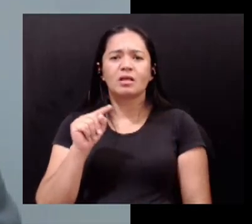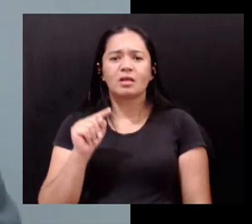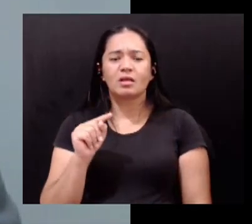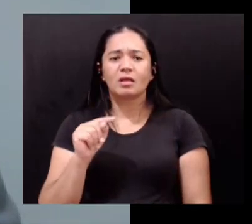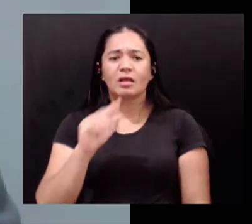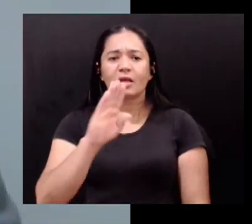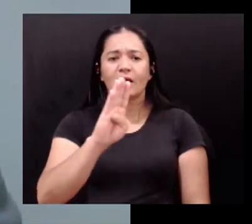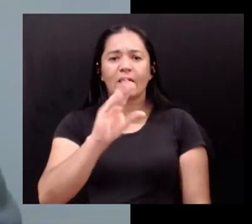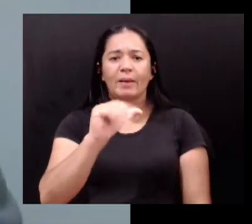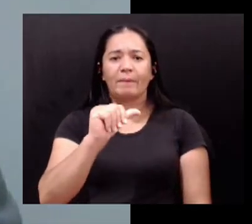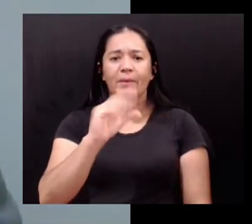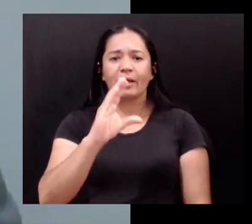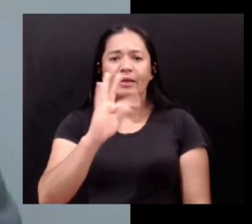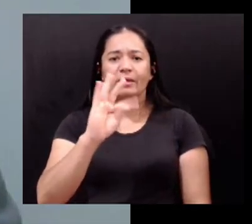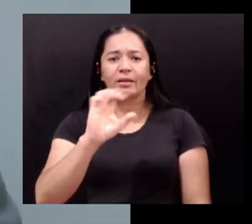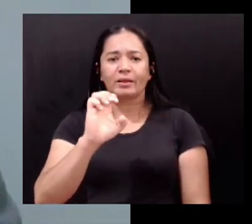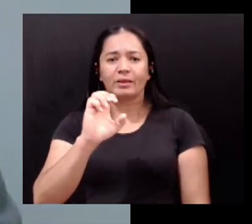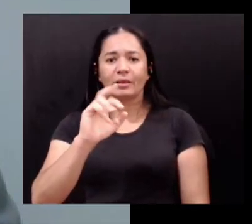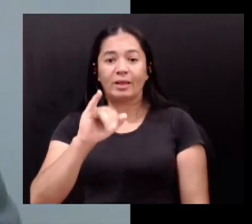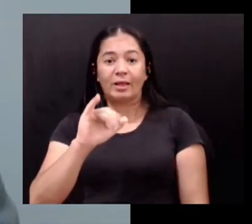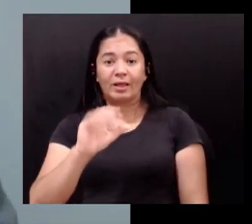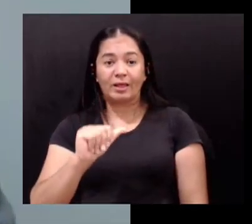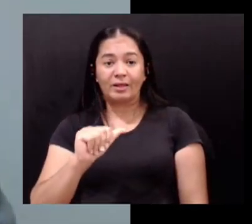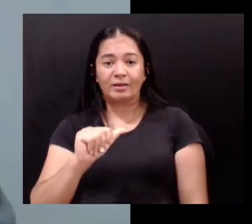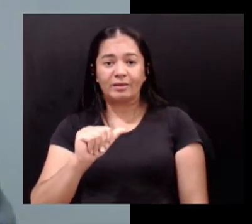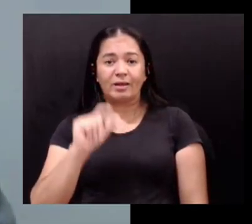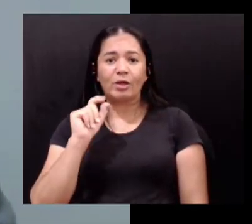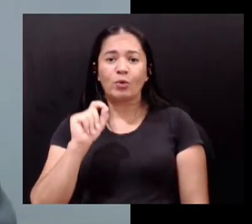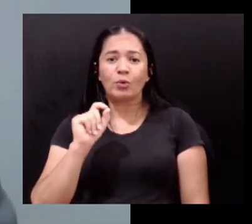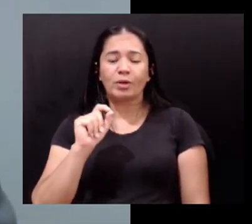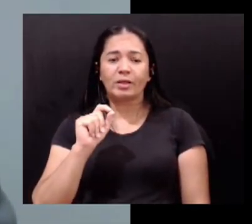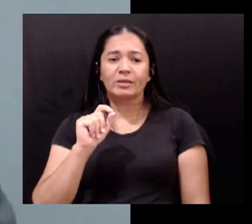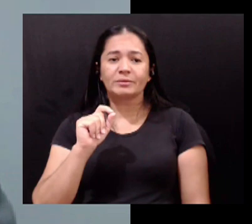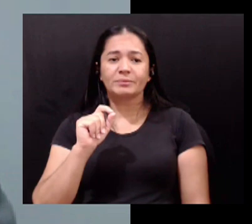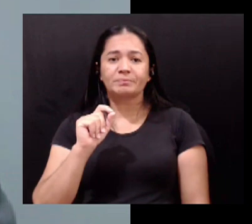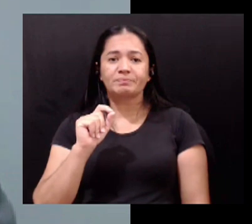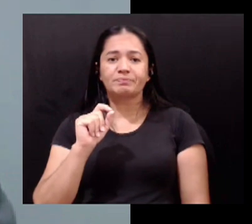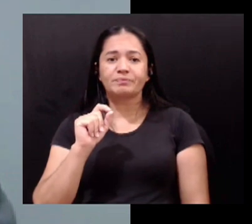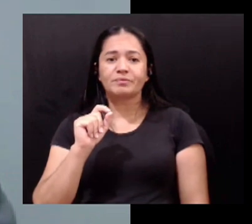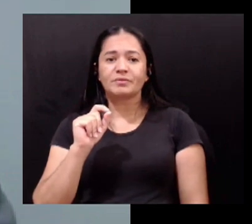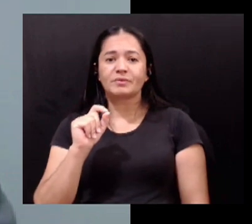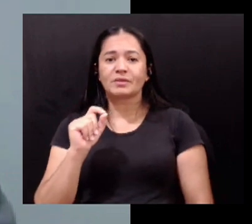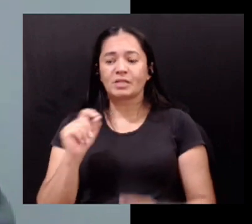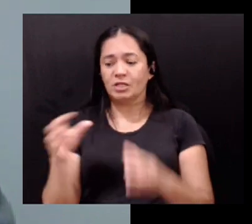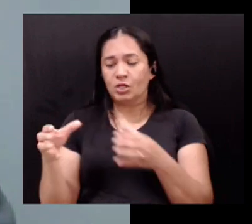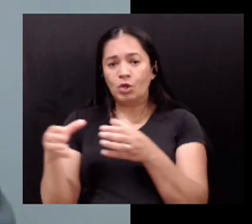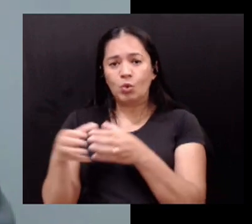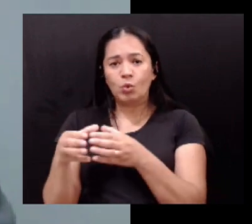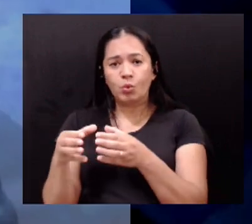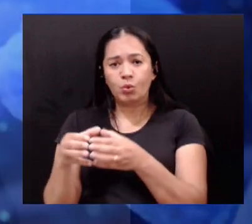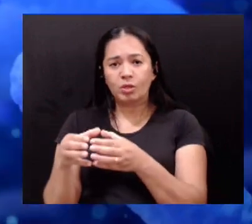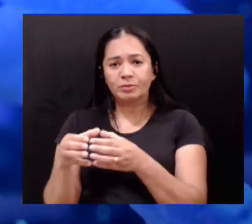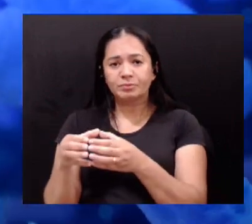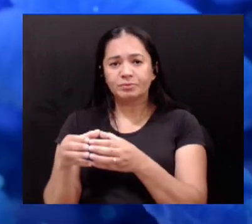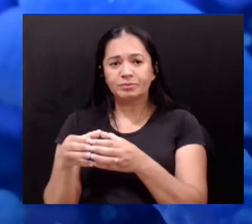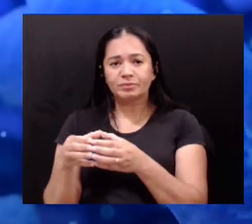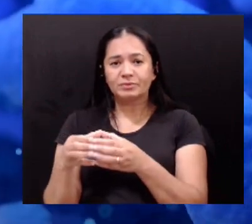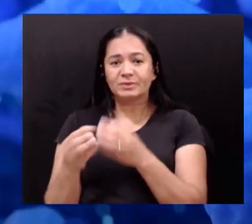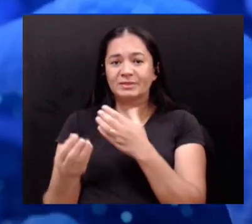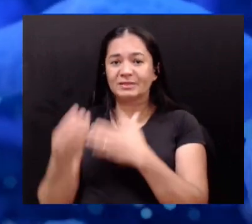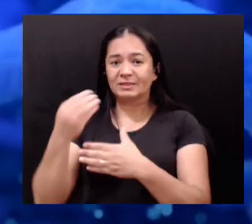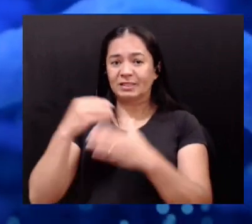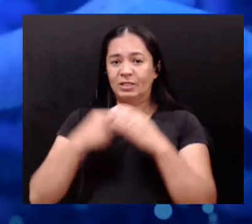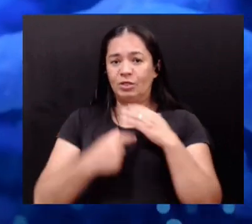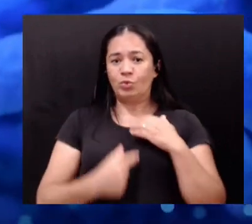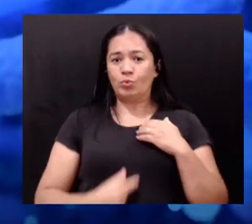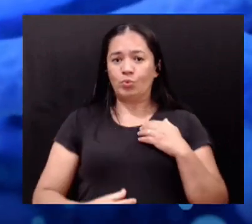a Helicobacter pylori, ela é uma bactéria que coloniza a mucosa gástrica. Essa bactéria